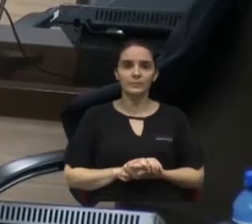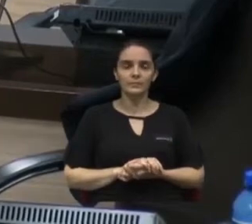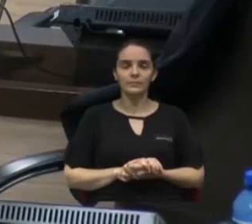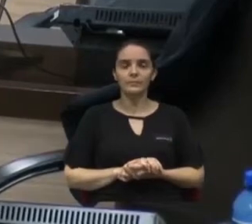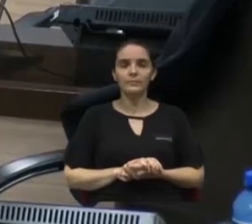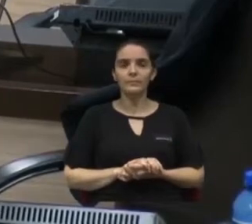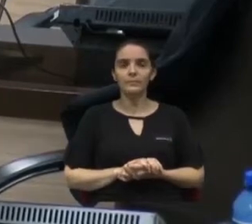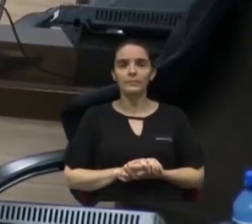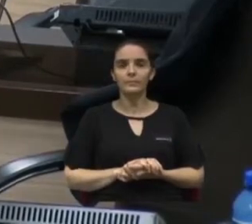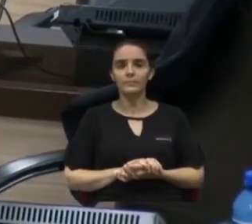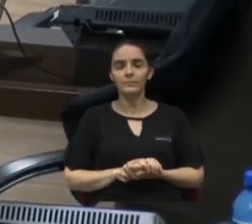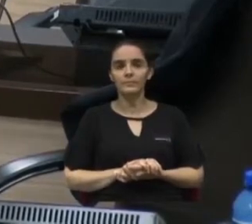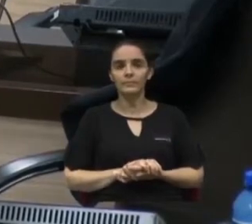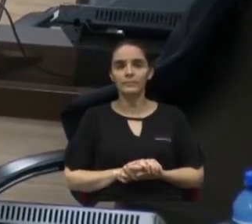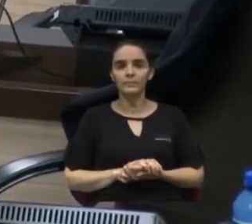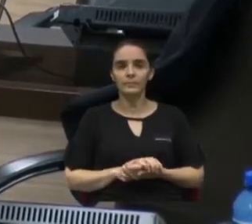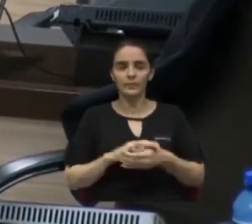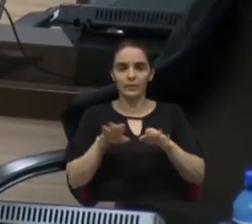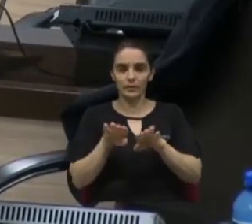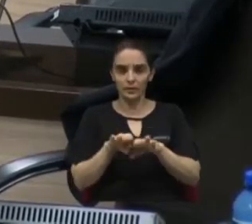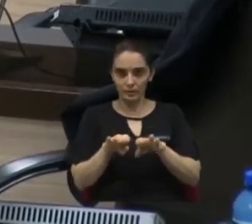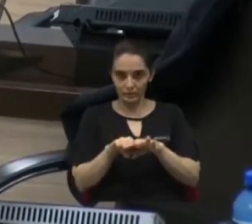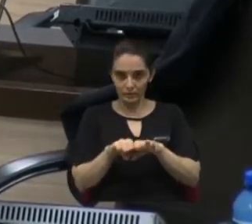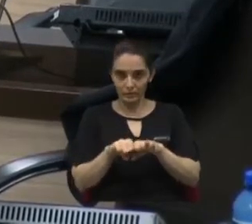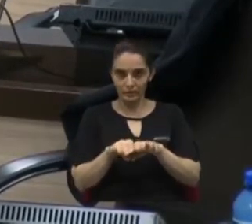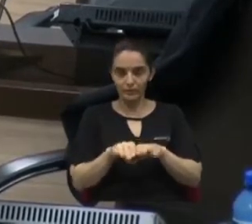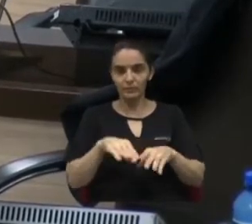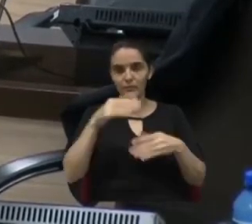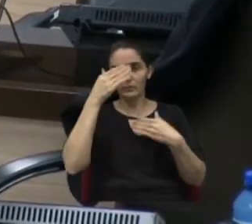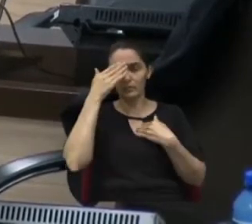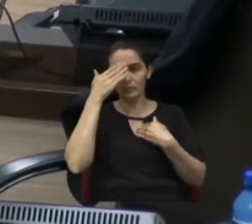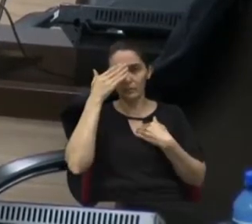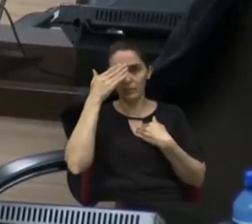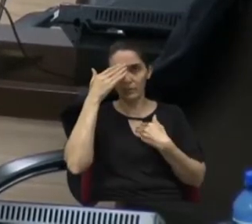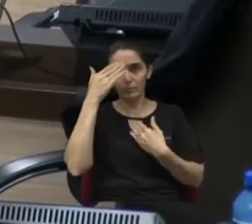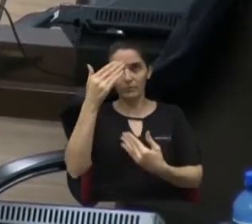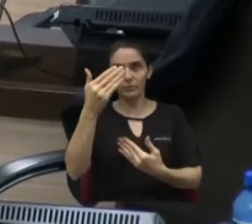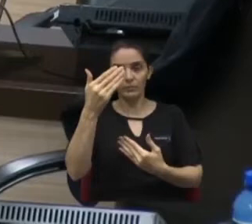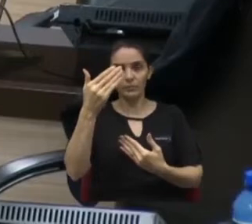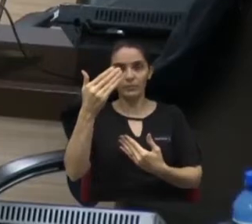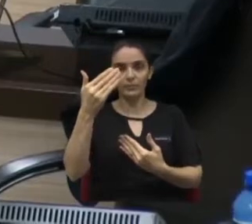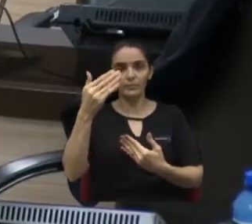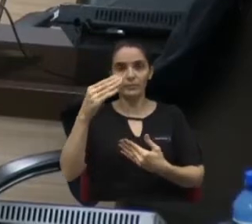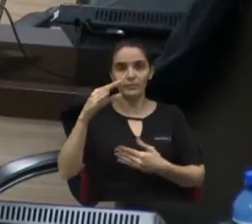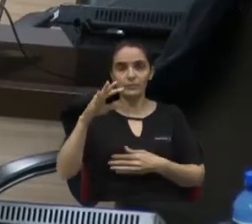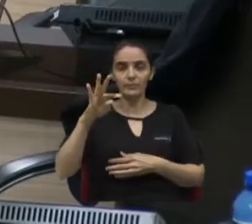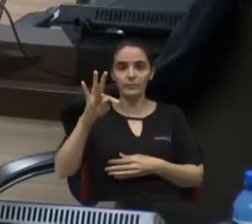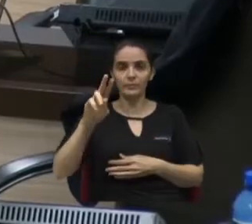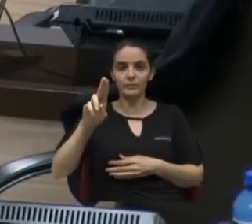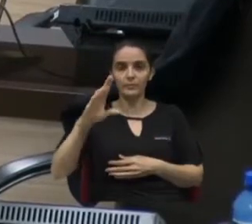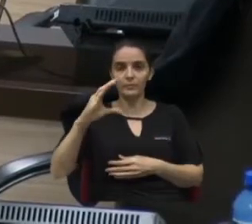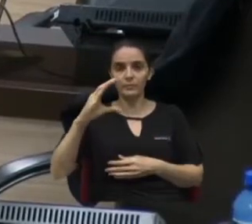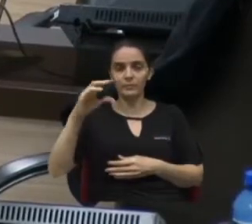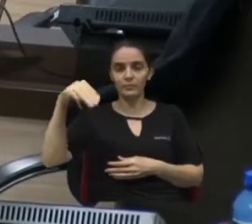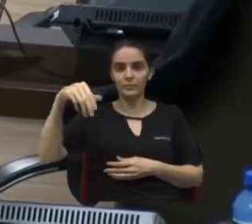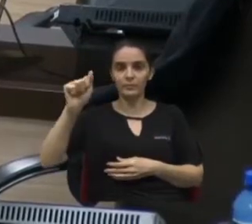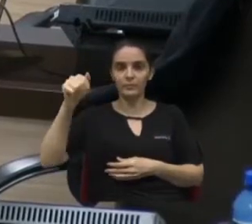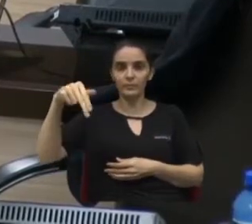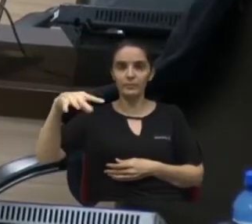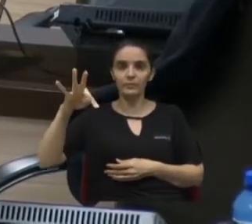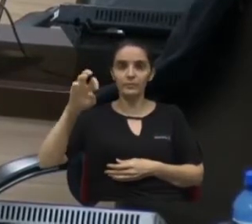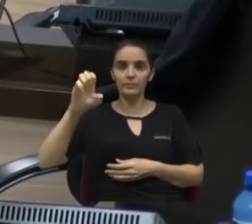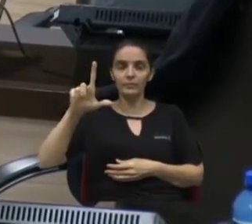mesmo. E agradecer o Dr. Tucumantel, Dr. Francisco de Lima,